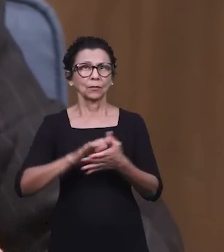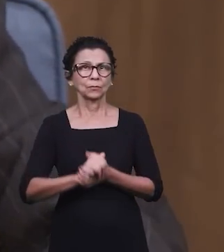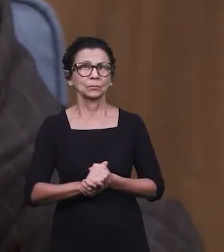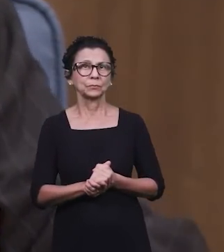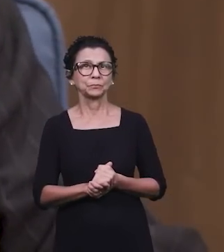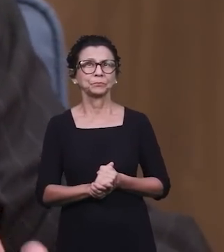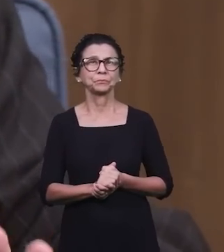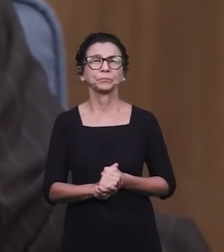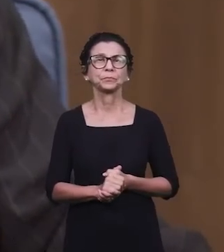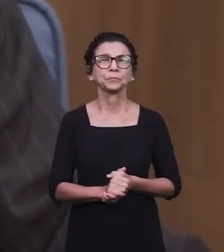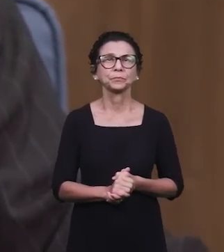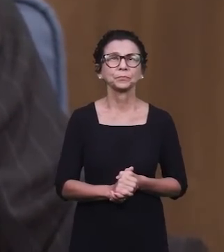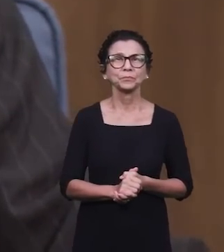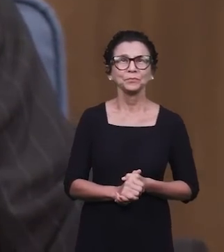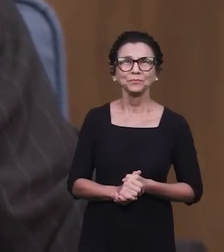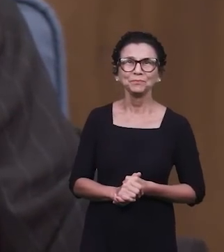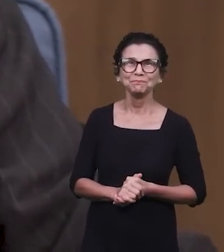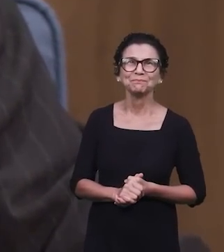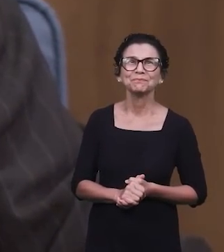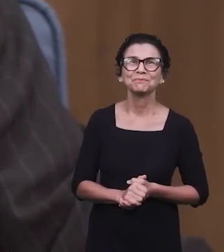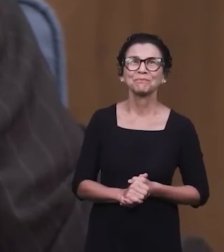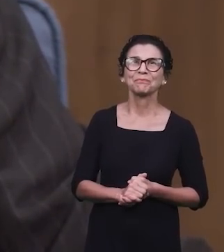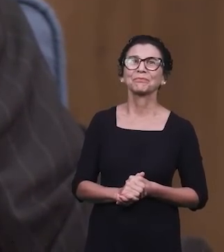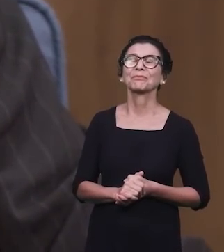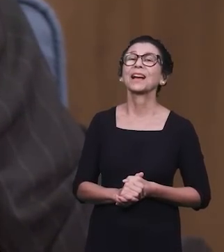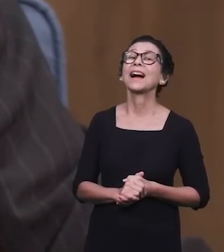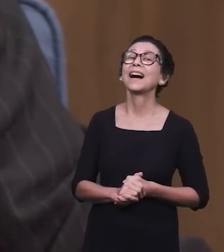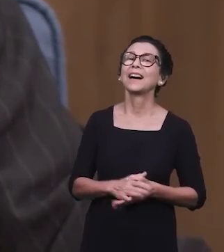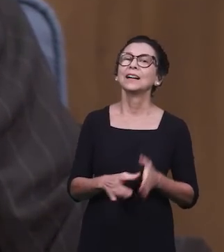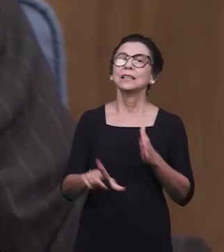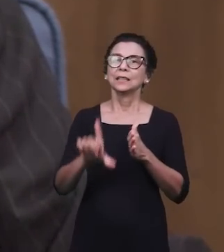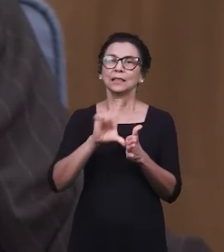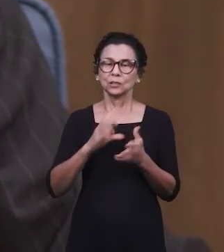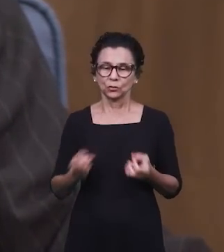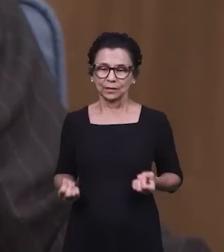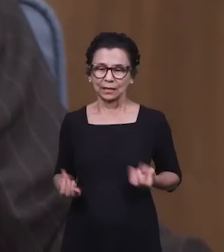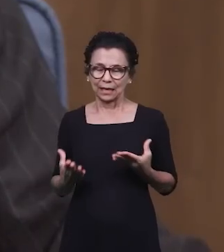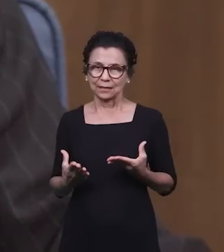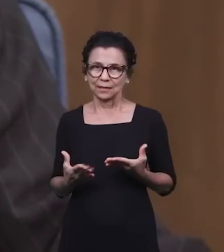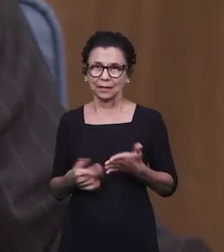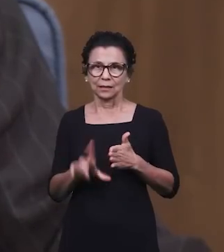gastar e você comprar, conta até 10 e pensa se você precisa mesmo, né?